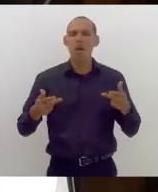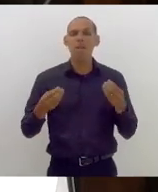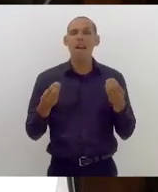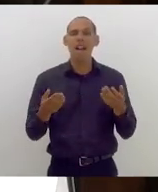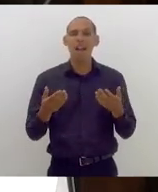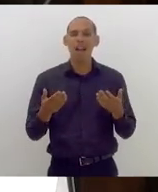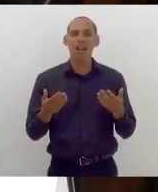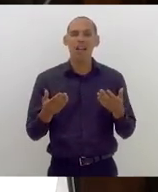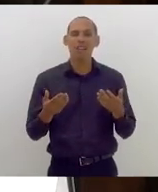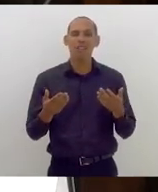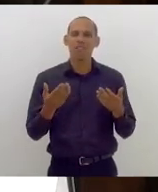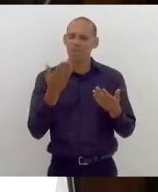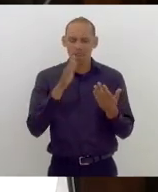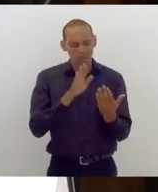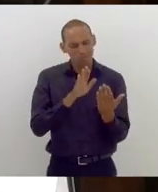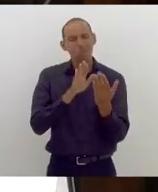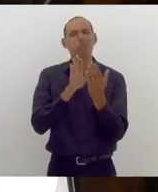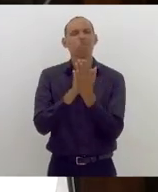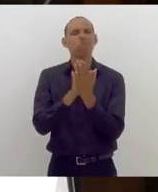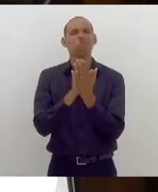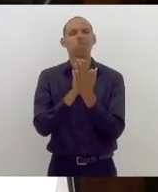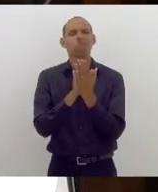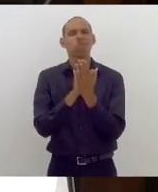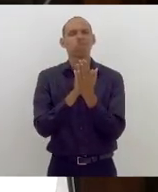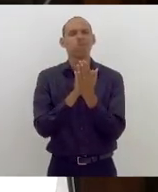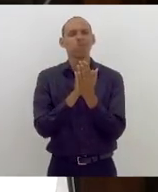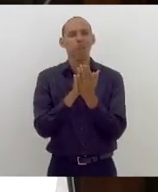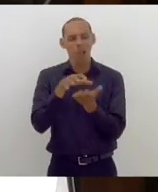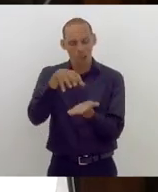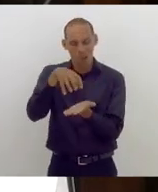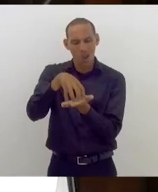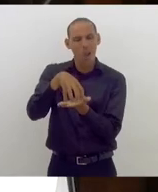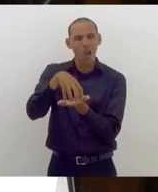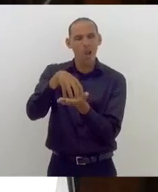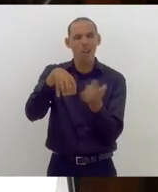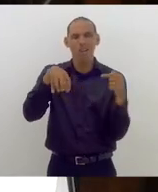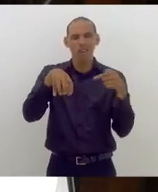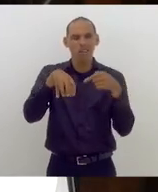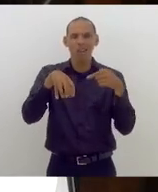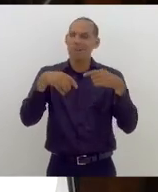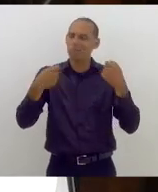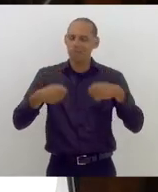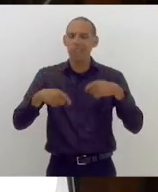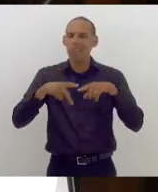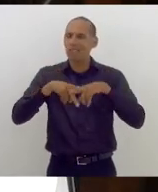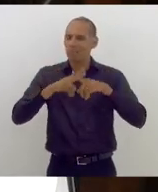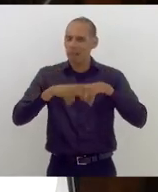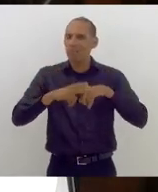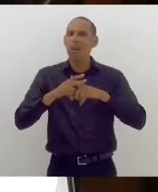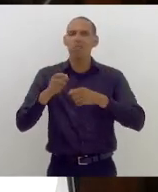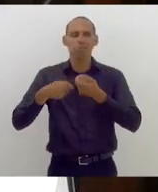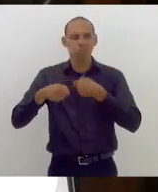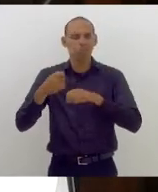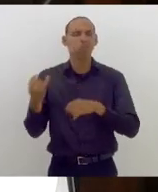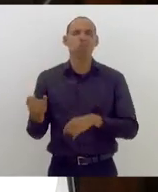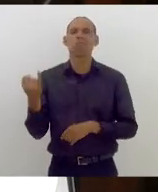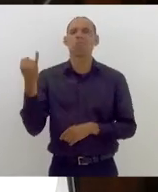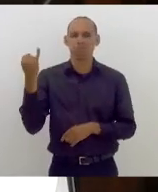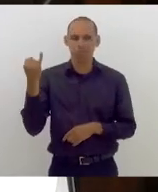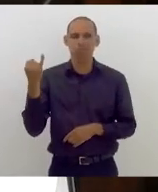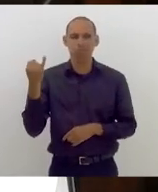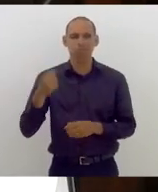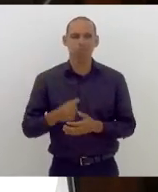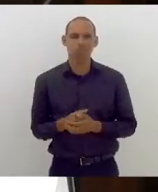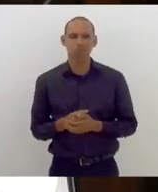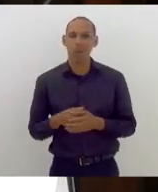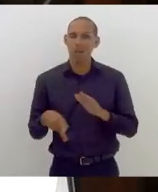cara, dar a sua pegada a um órgão que realmente precisava de alguns ajustes administrativos importantes, alguns ajustes